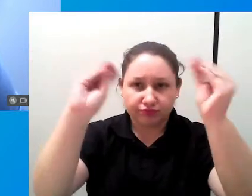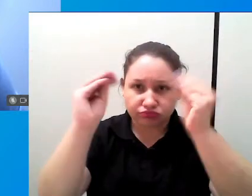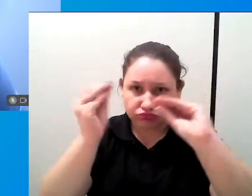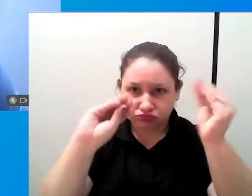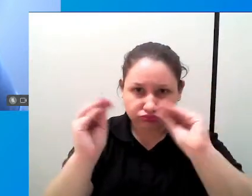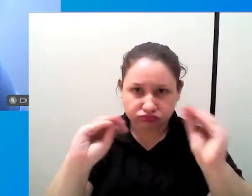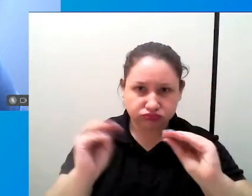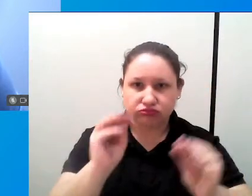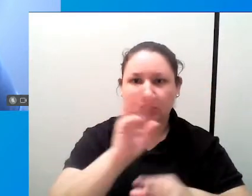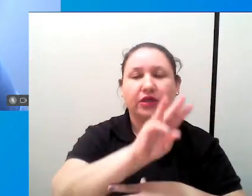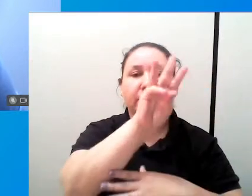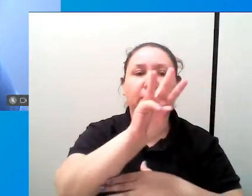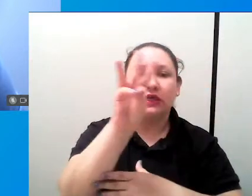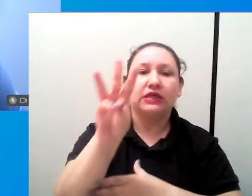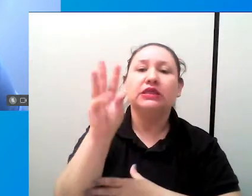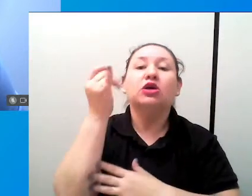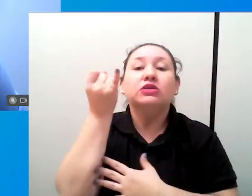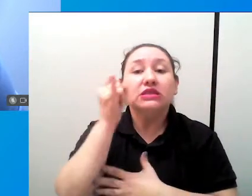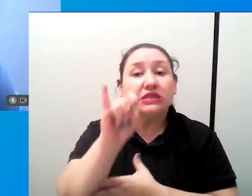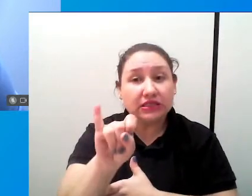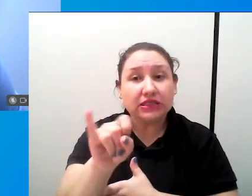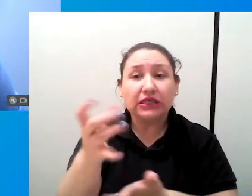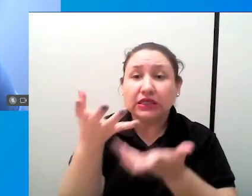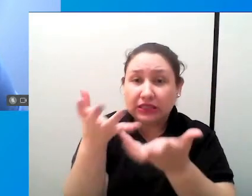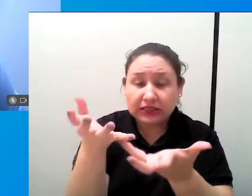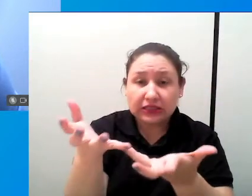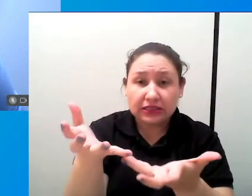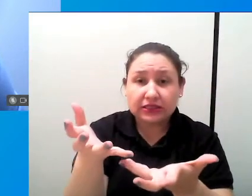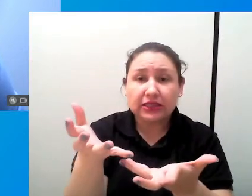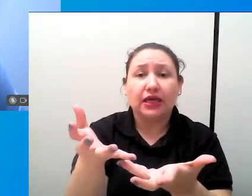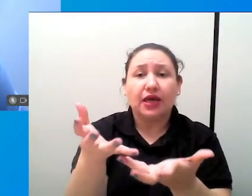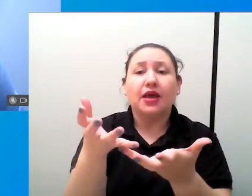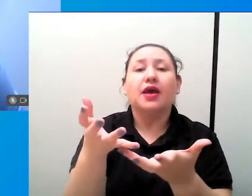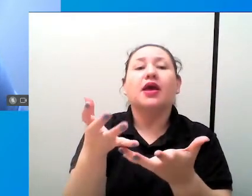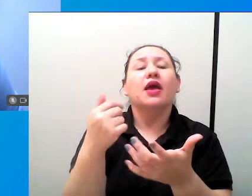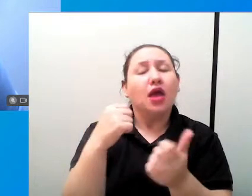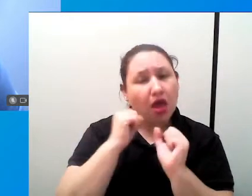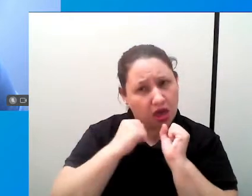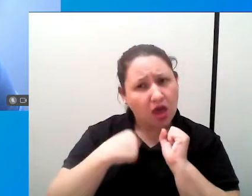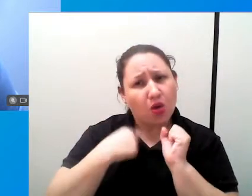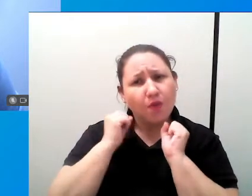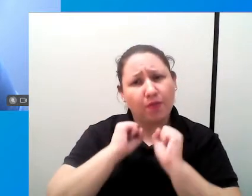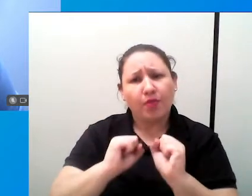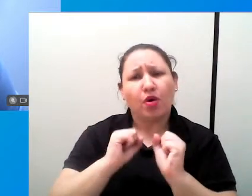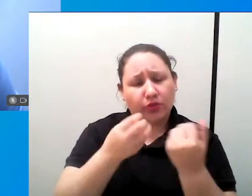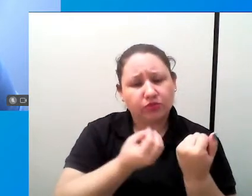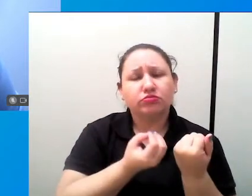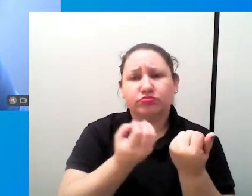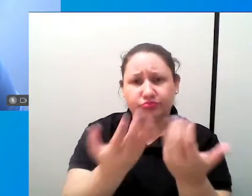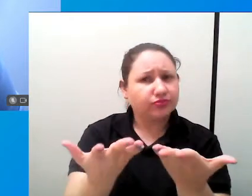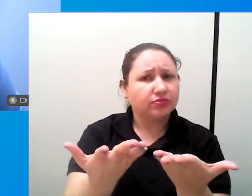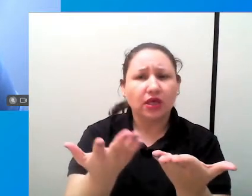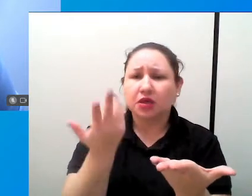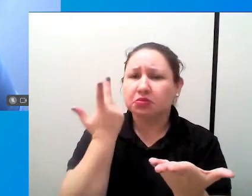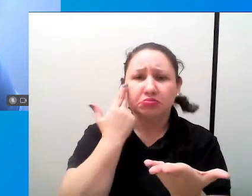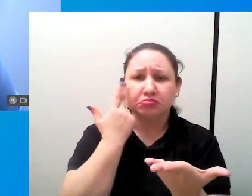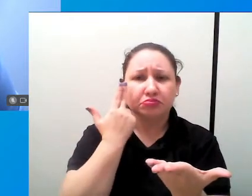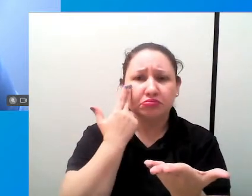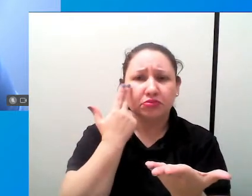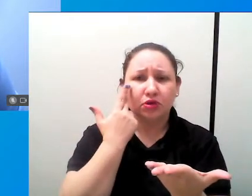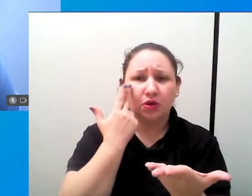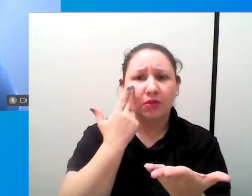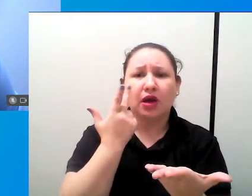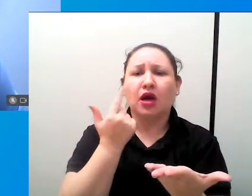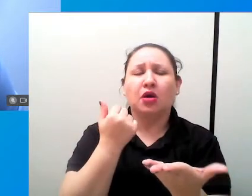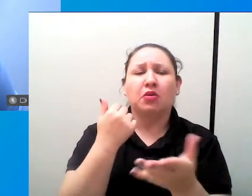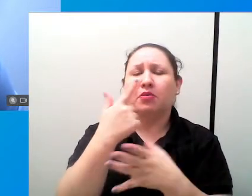Então, qualquer solicitação, por favor, é só encaminhar que a gente pode repassar para vocês. A ideia é que a gente, tão logo seja possível, junto com a